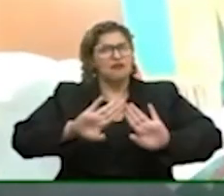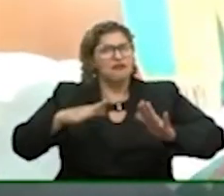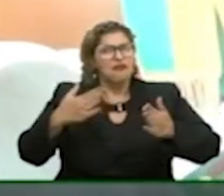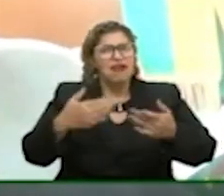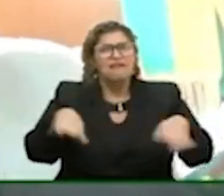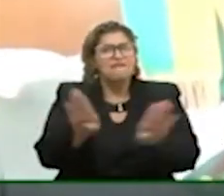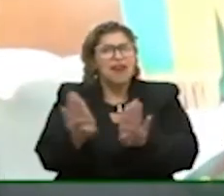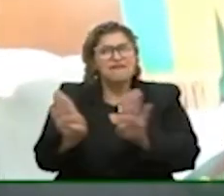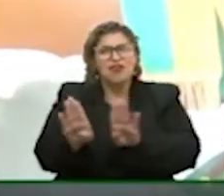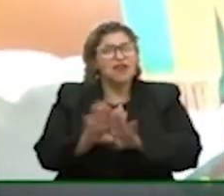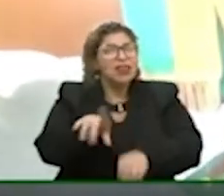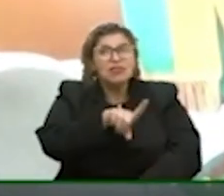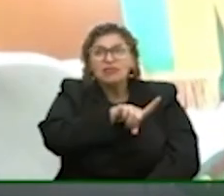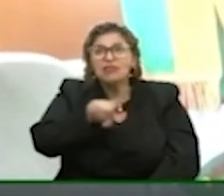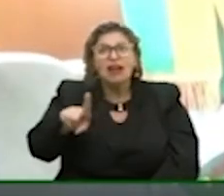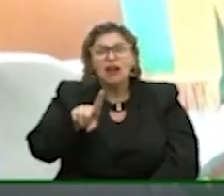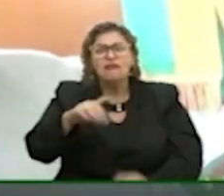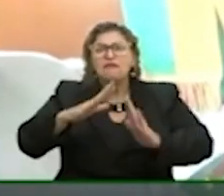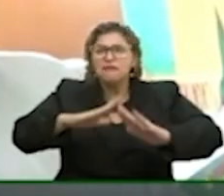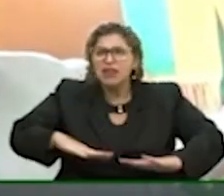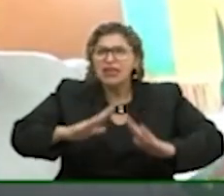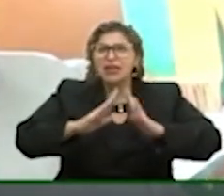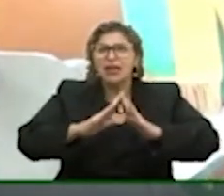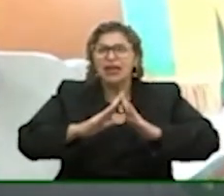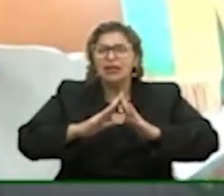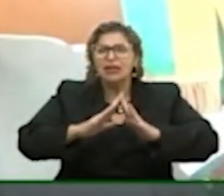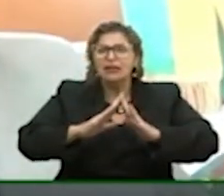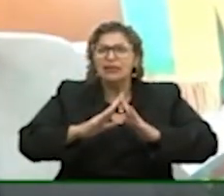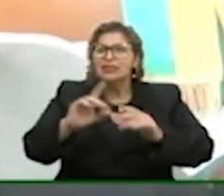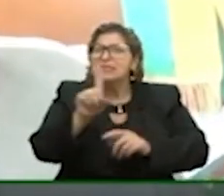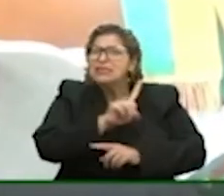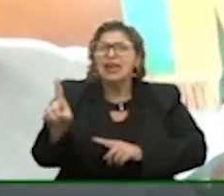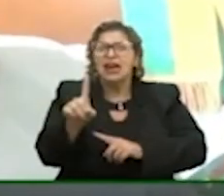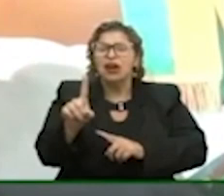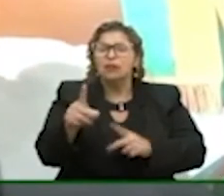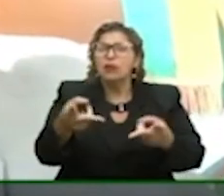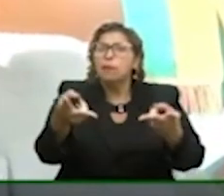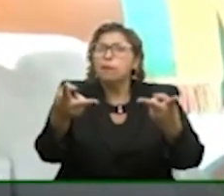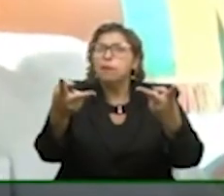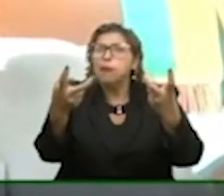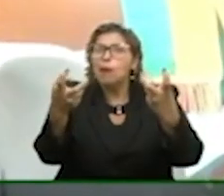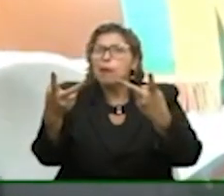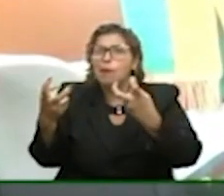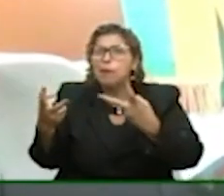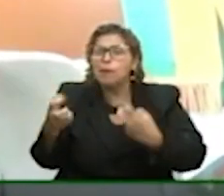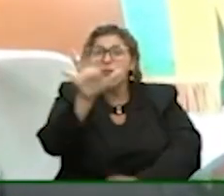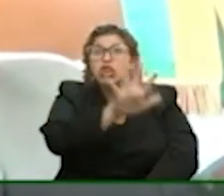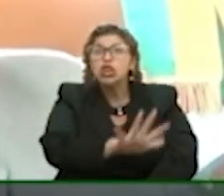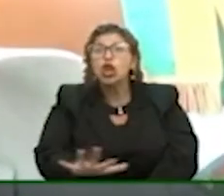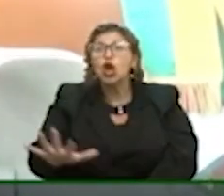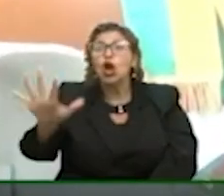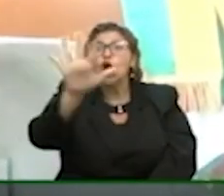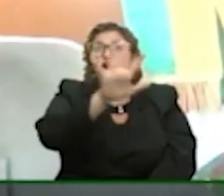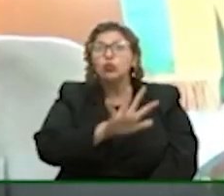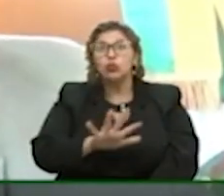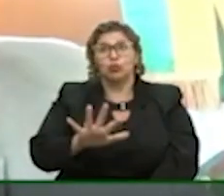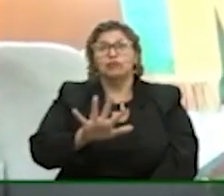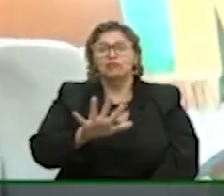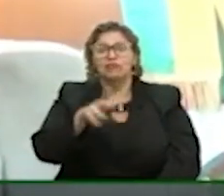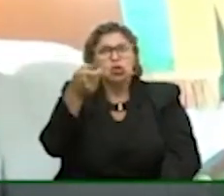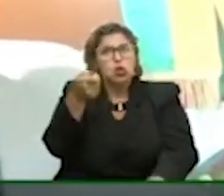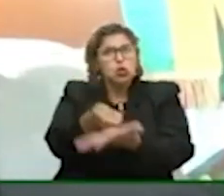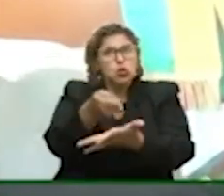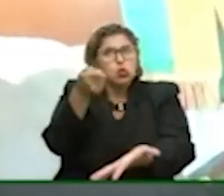casa, porque nós temos que ver o todo. A gente não pode estar impondo às famílias, famílias essas